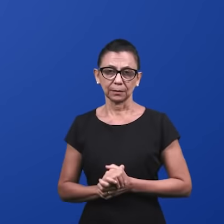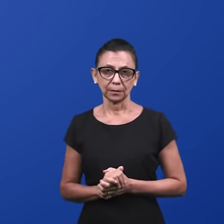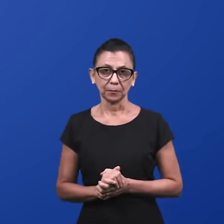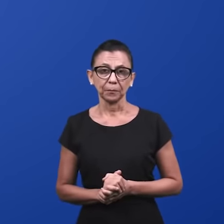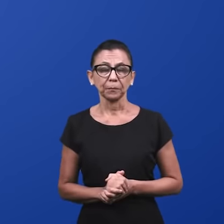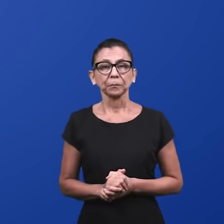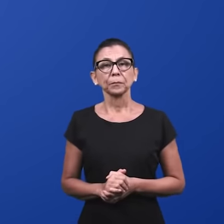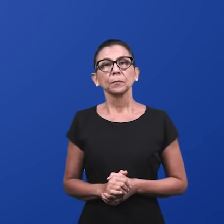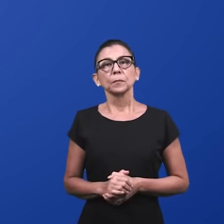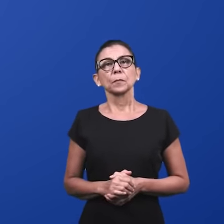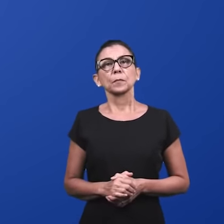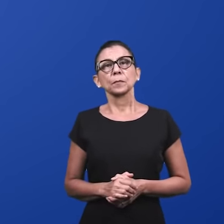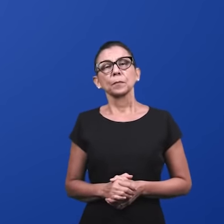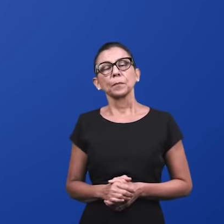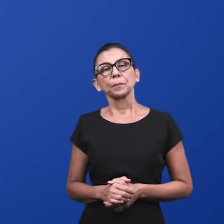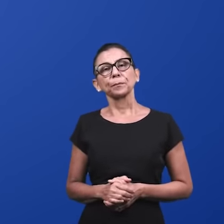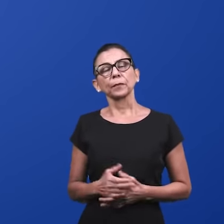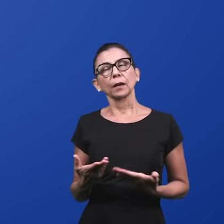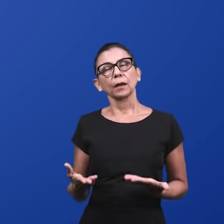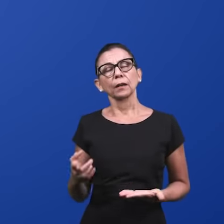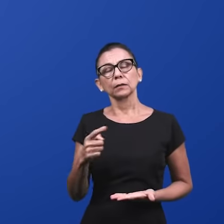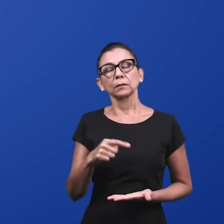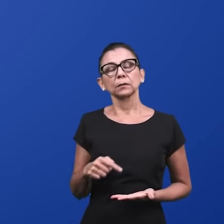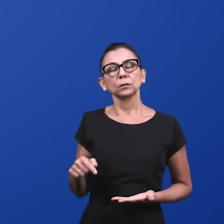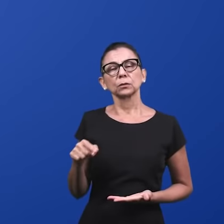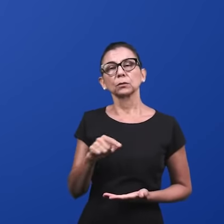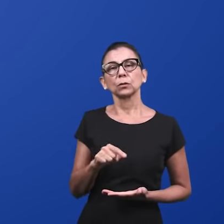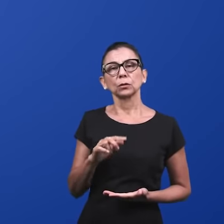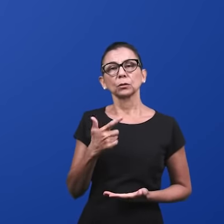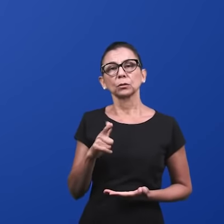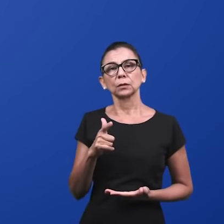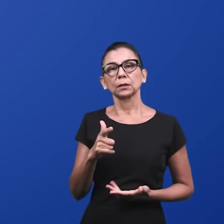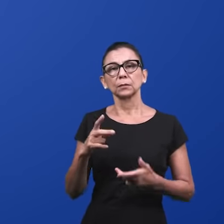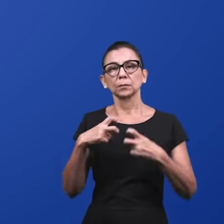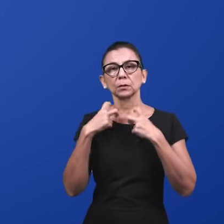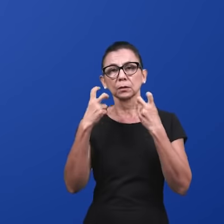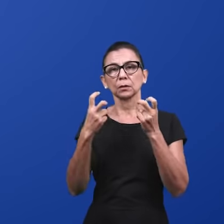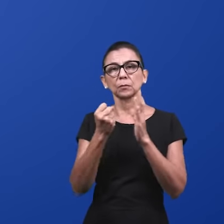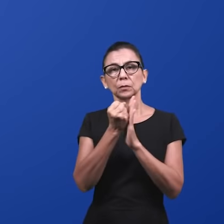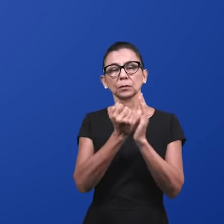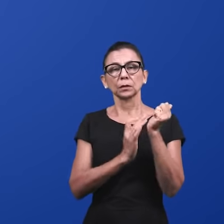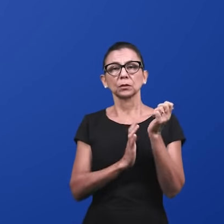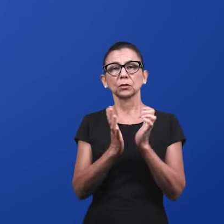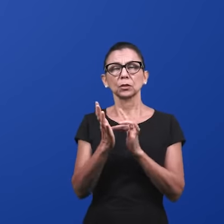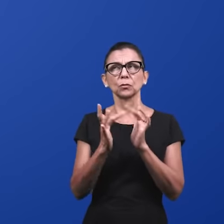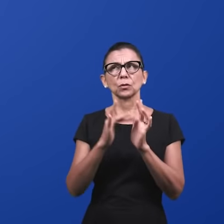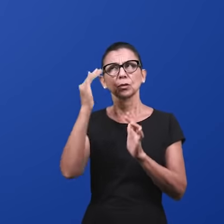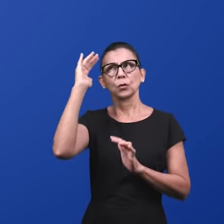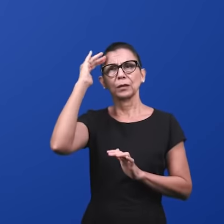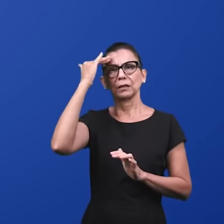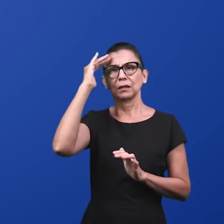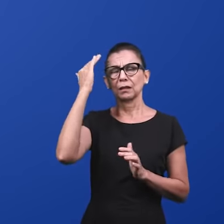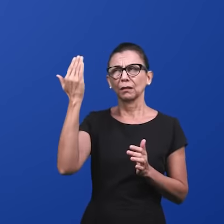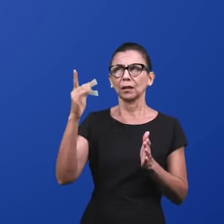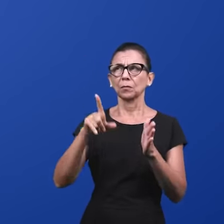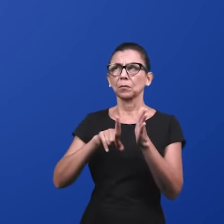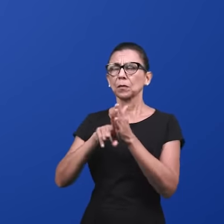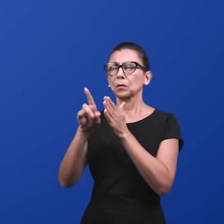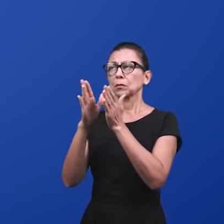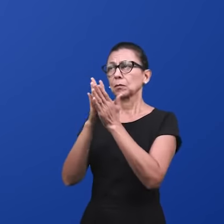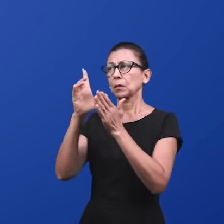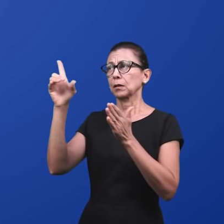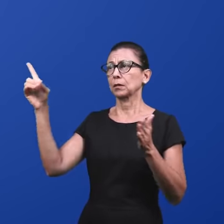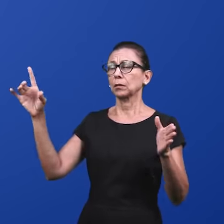Santo nas nossas vidas. Nós não temos o entendimento do clamor pelo sangue de Jesus, da consulta à